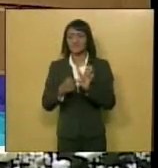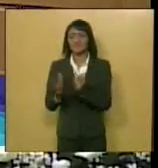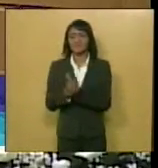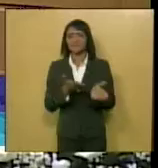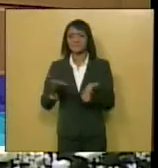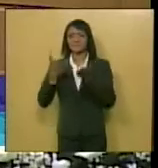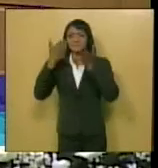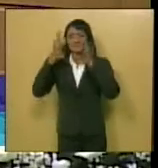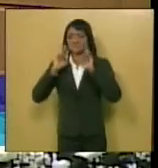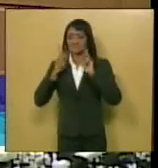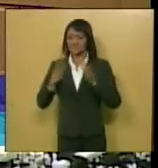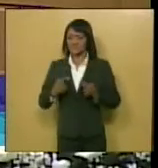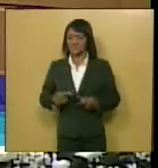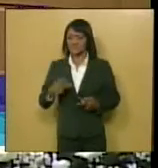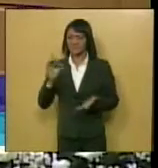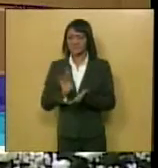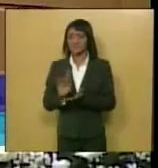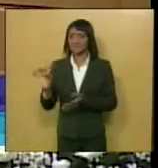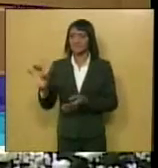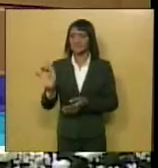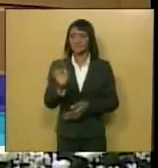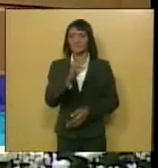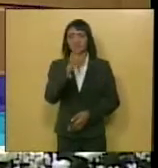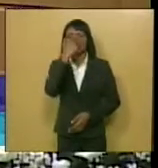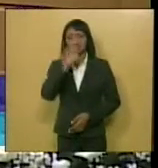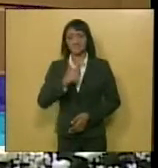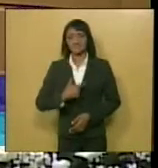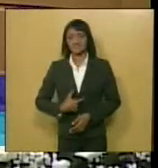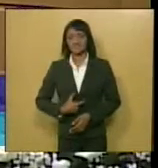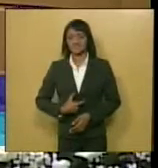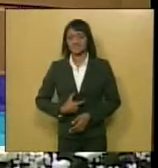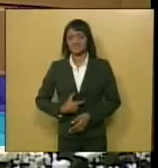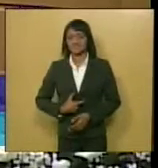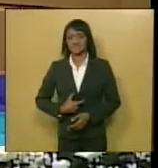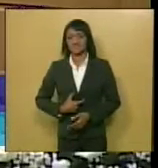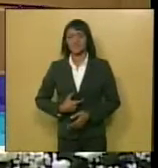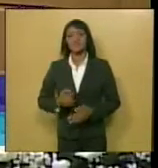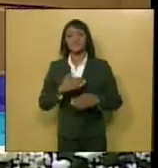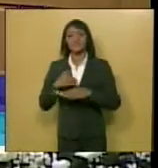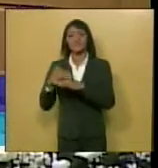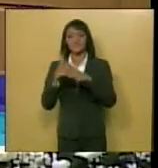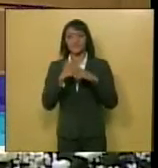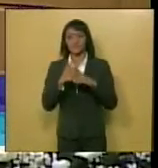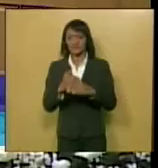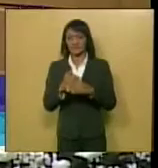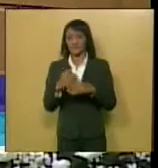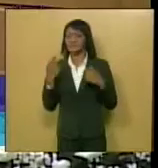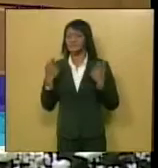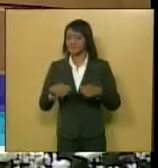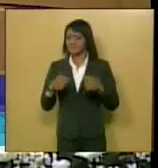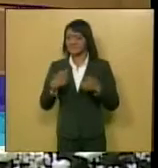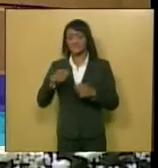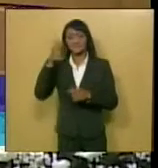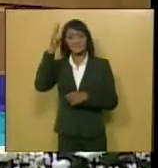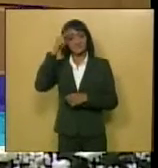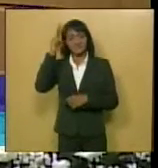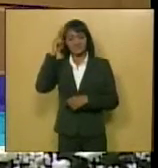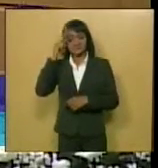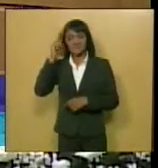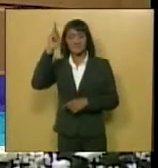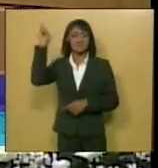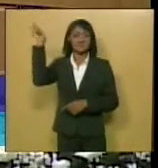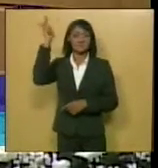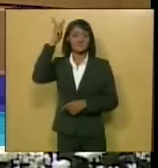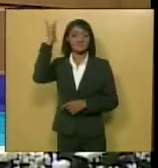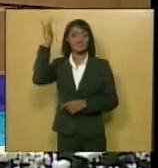humana existente em cada ser. De igual modo, tornou-se necessário lembrar vultos